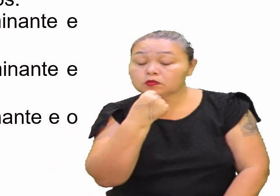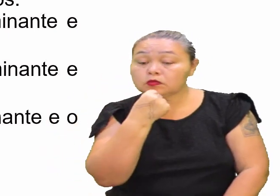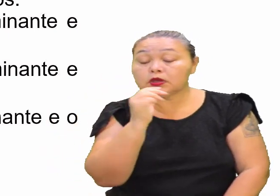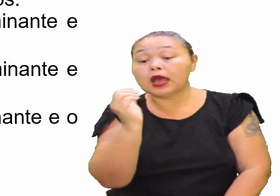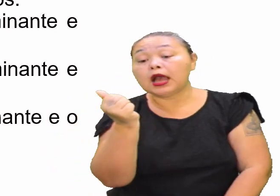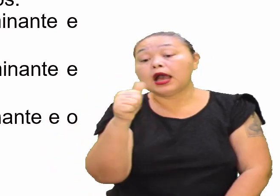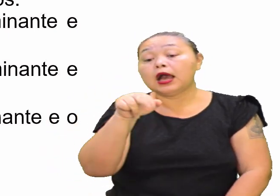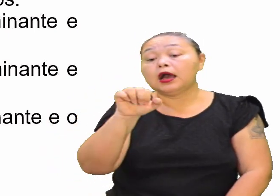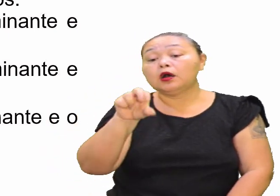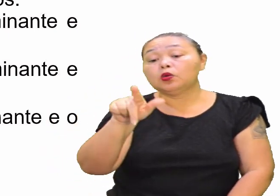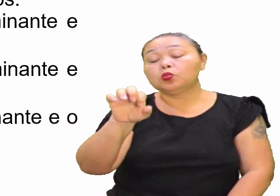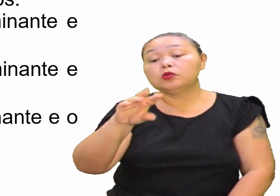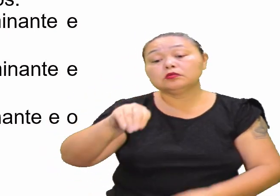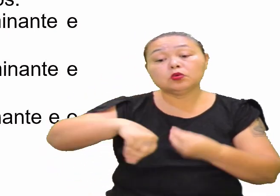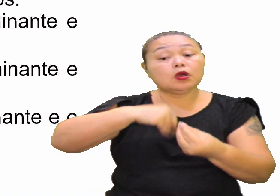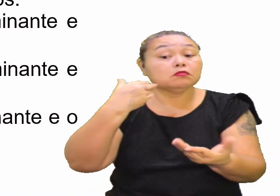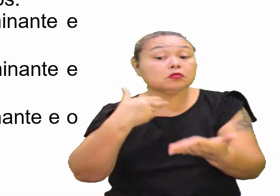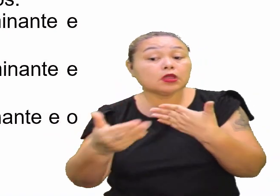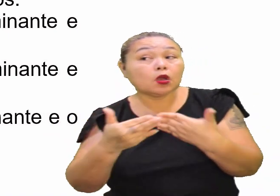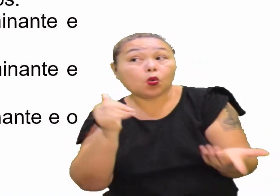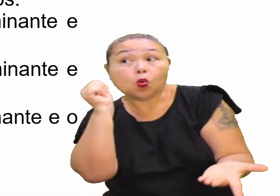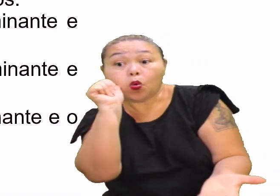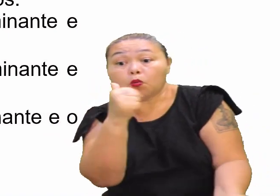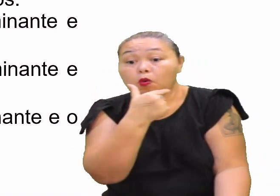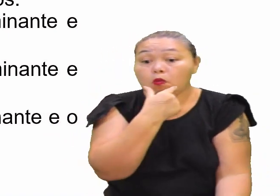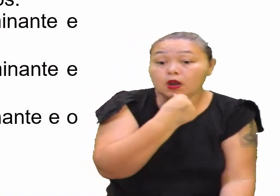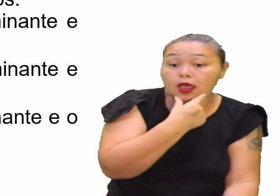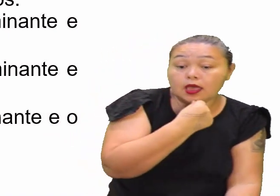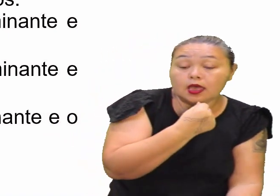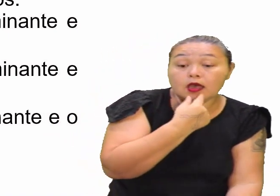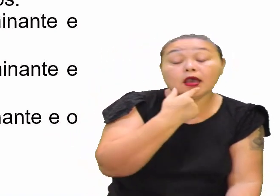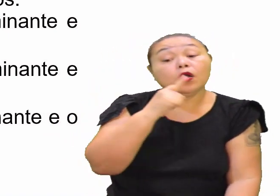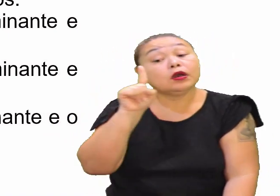nesse heredograma, nós temos geração 1, tá aqui, ó,